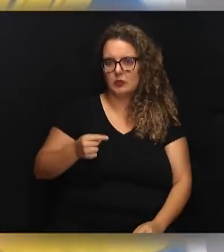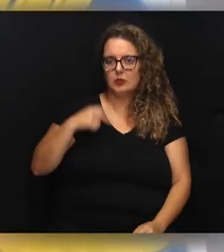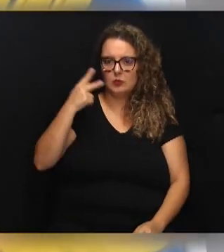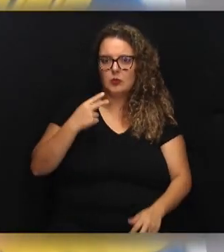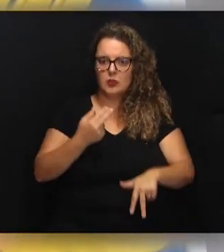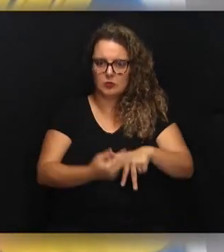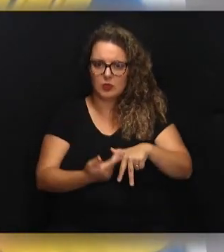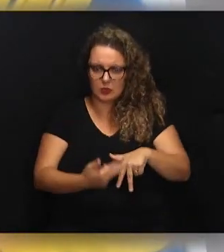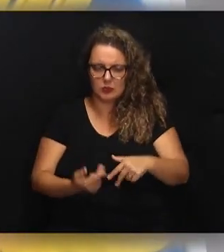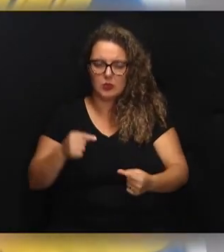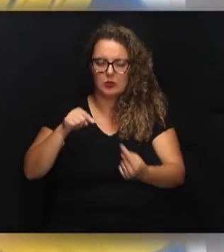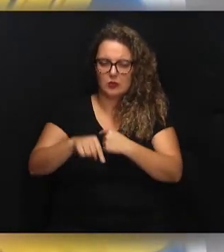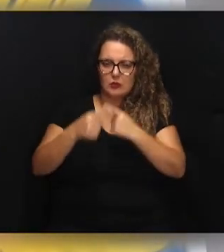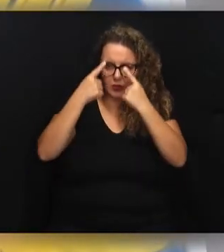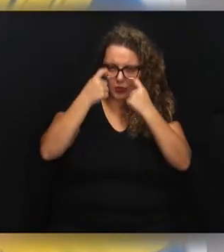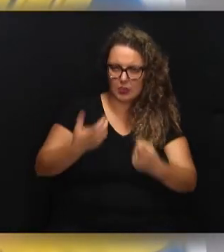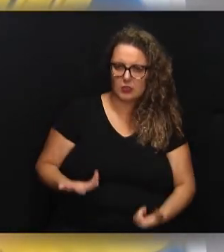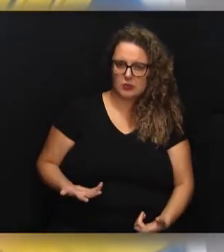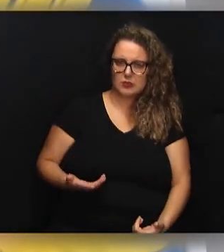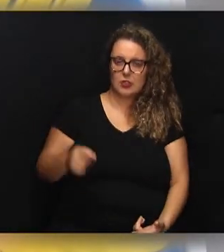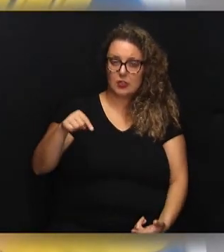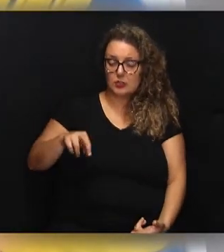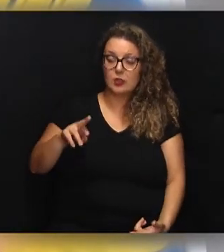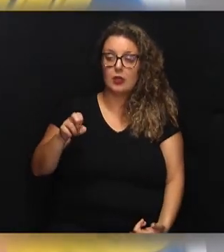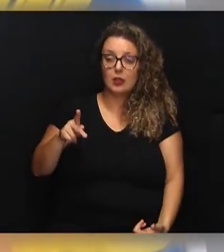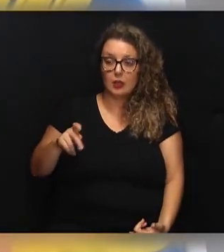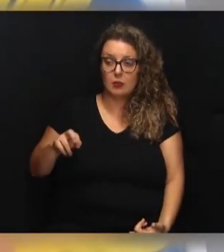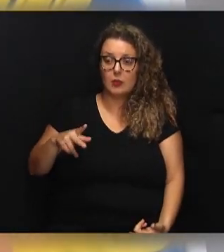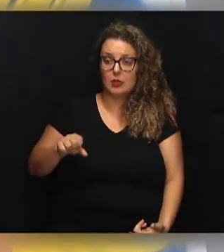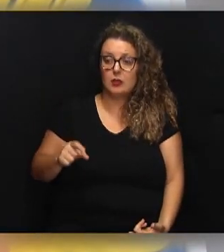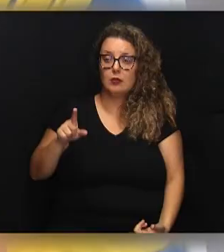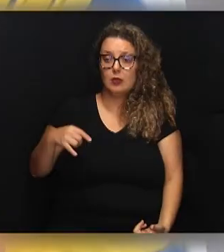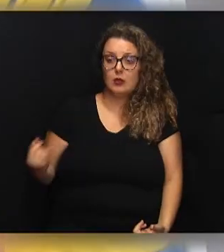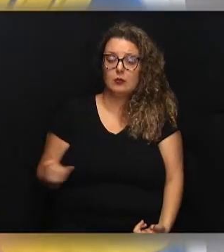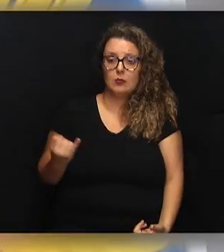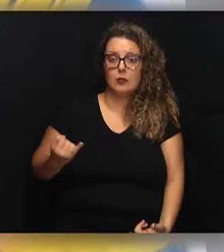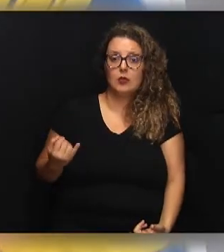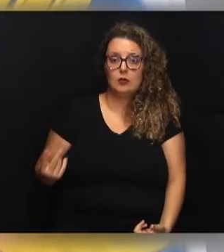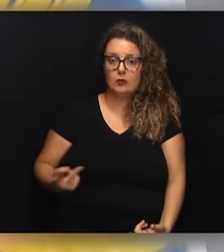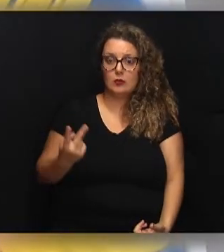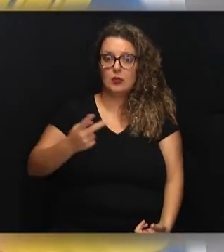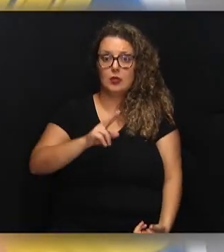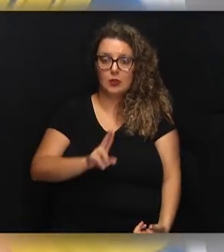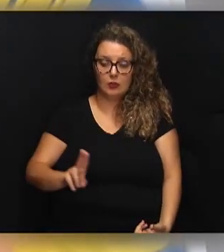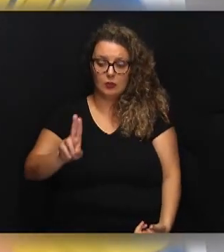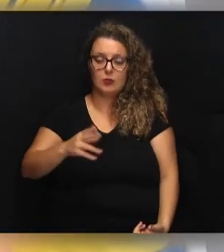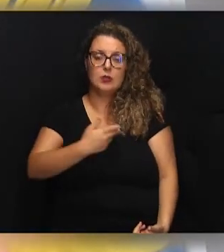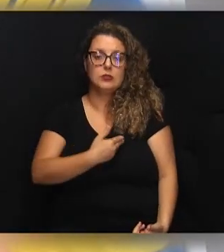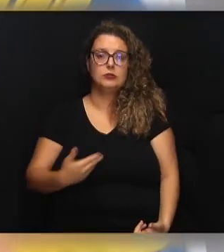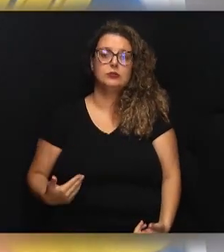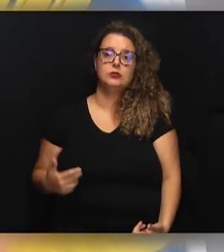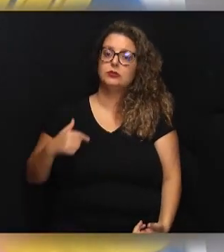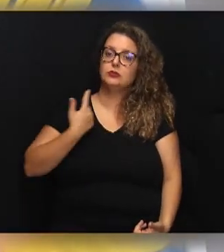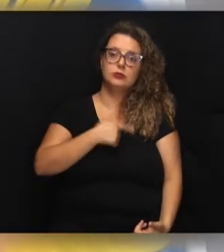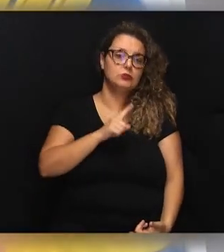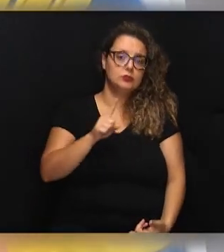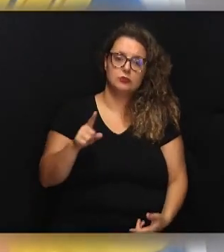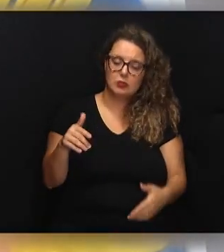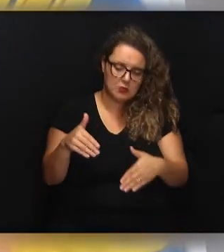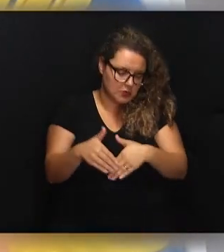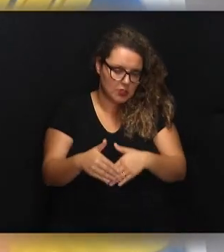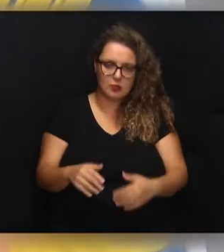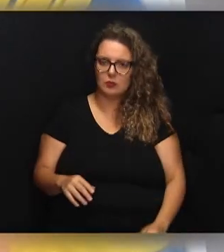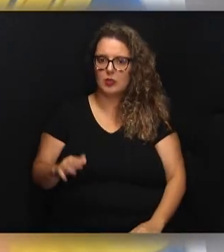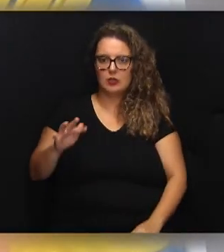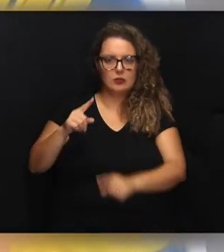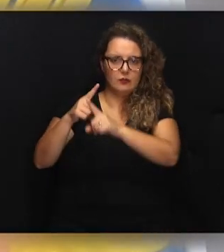de reparação, porque é importante que a gente valorize a universidade pública e nós não vamos baixar a cabeça para o